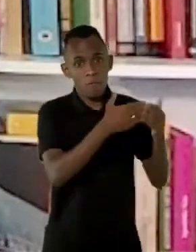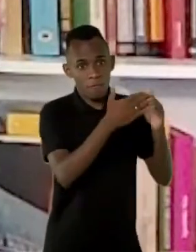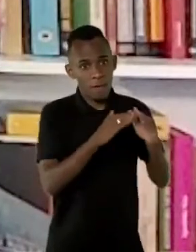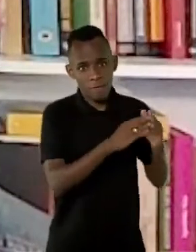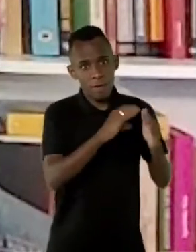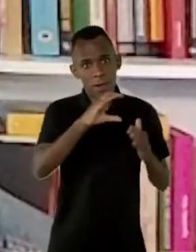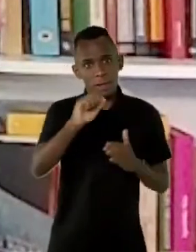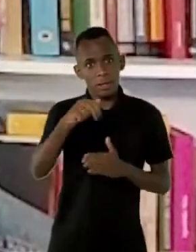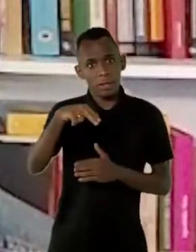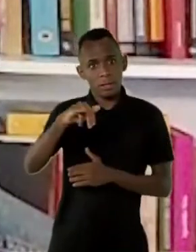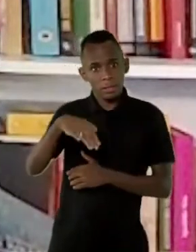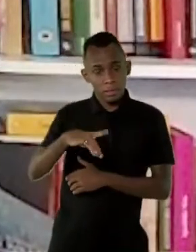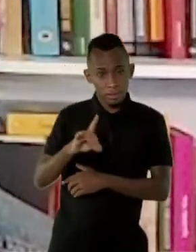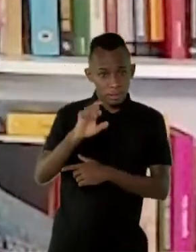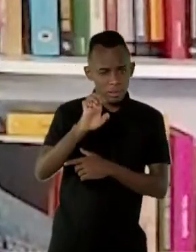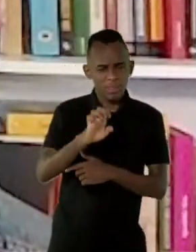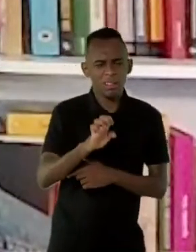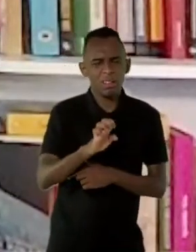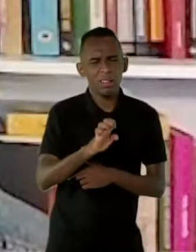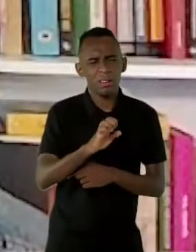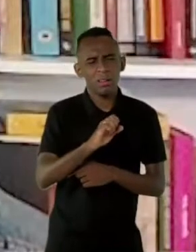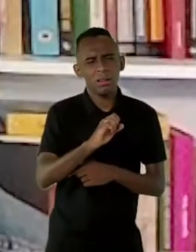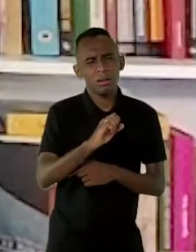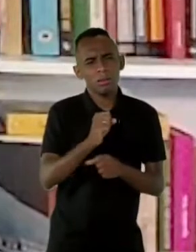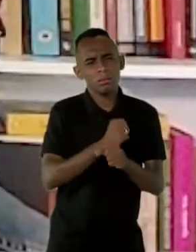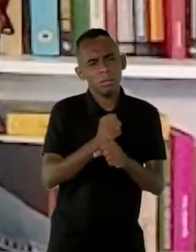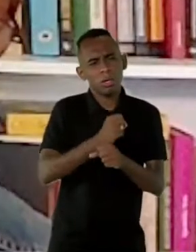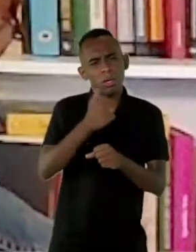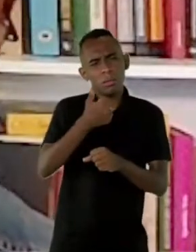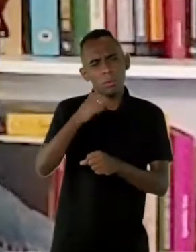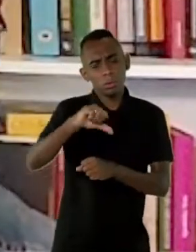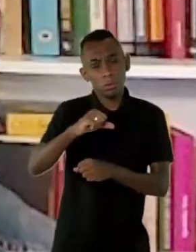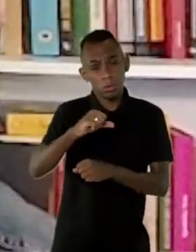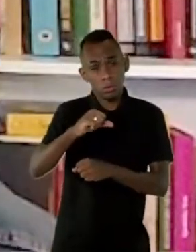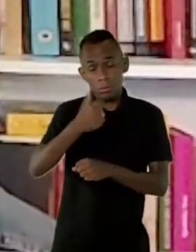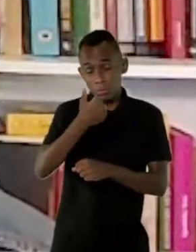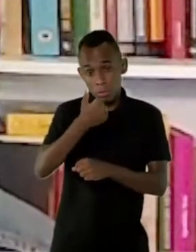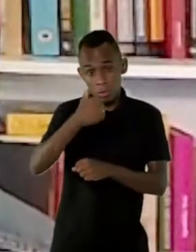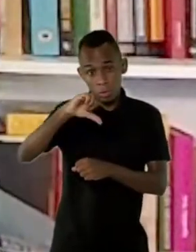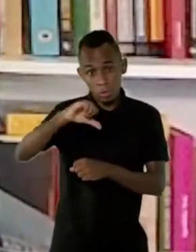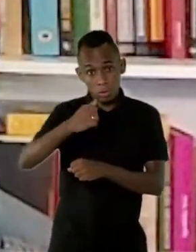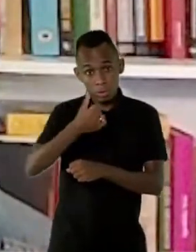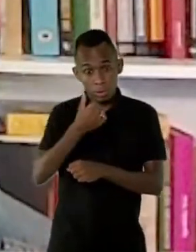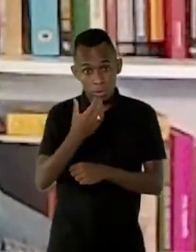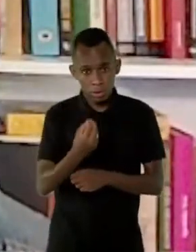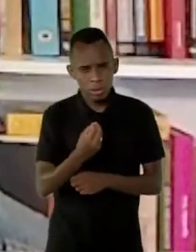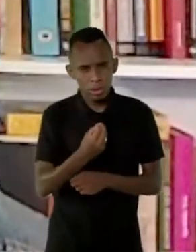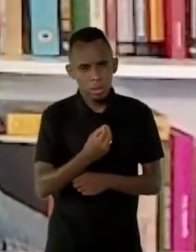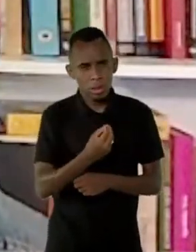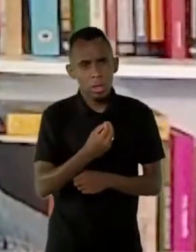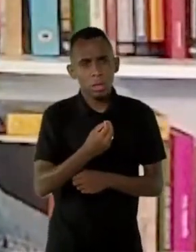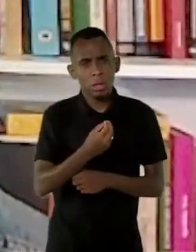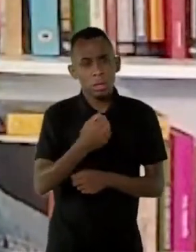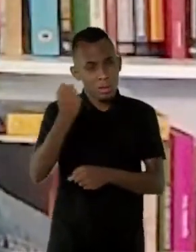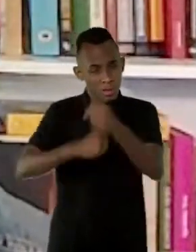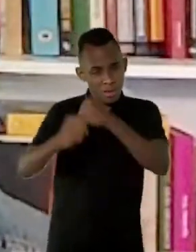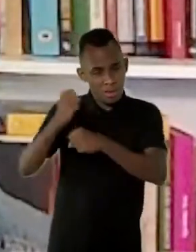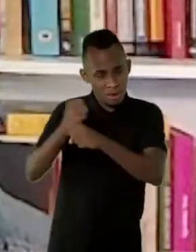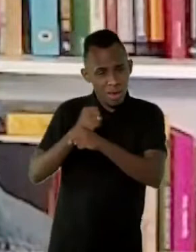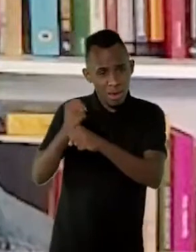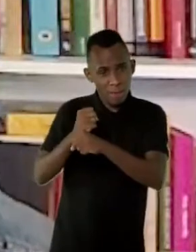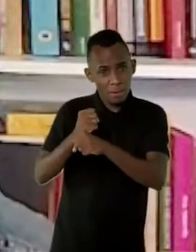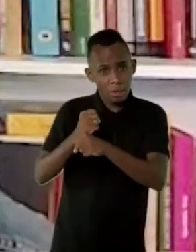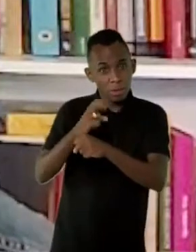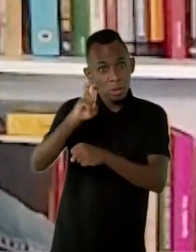agosto de 1960, o barraco da Carolina valia 5 mil cruzeiros. E